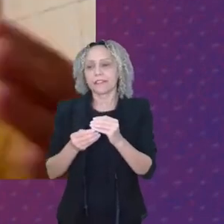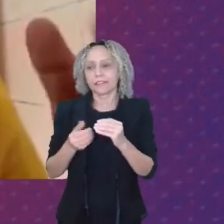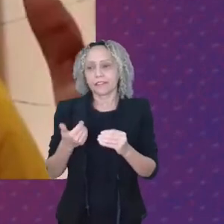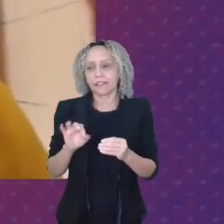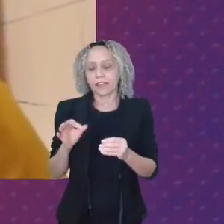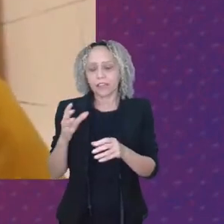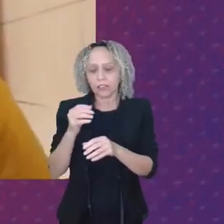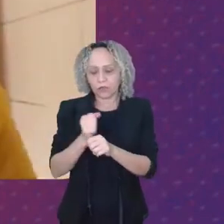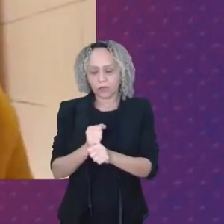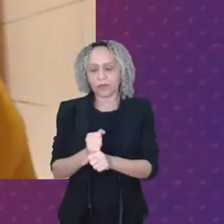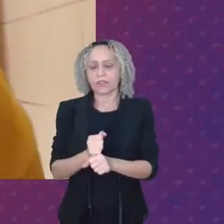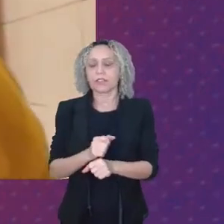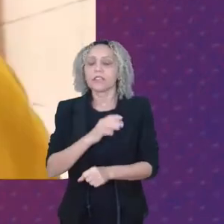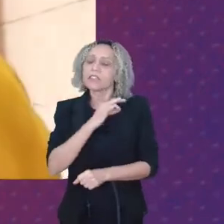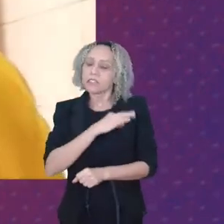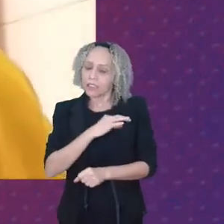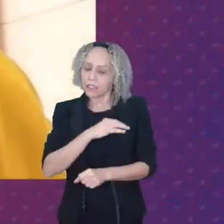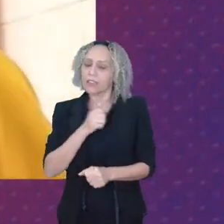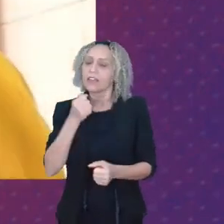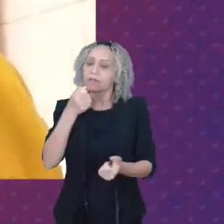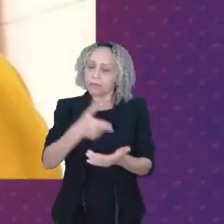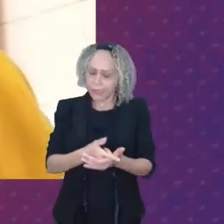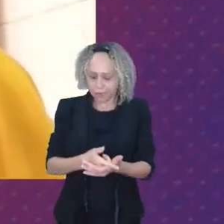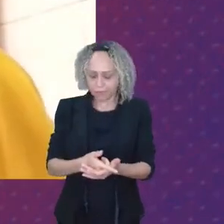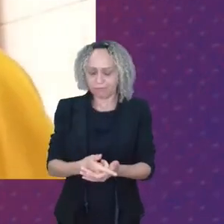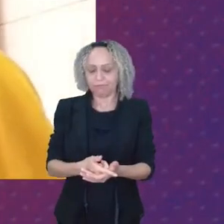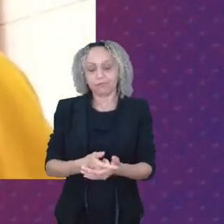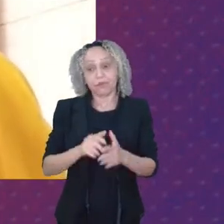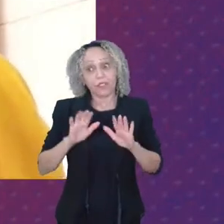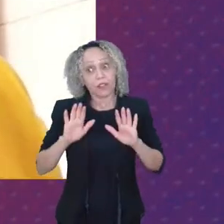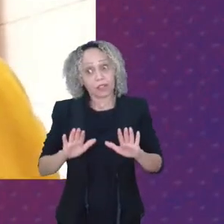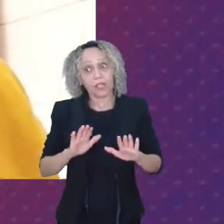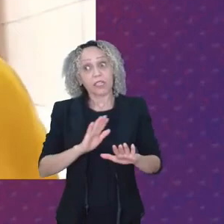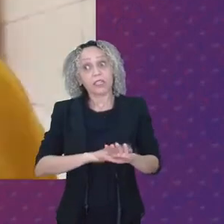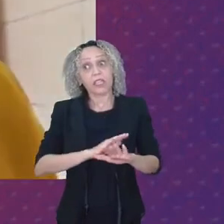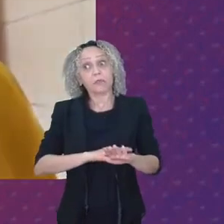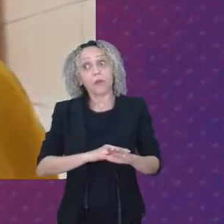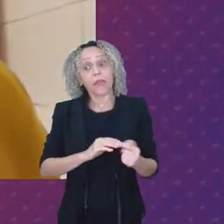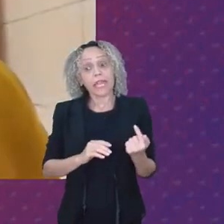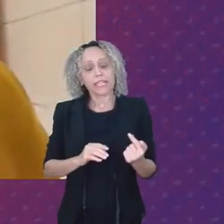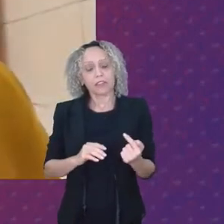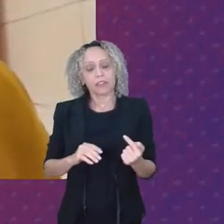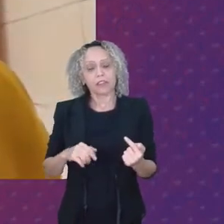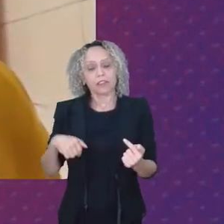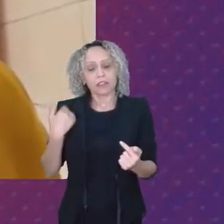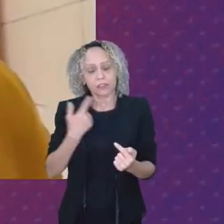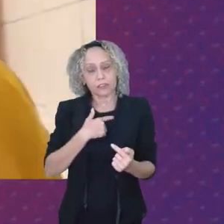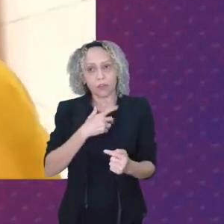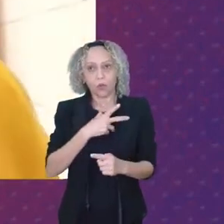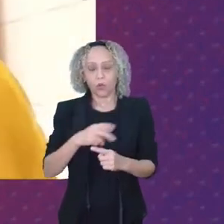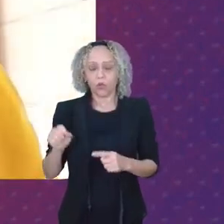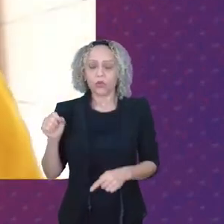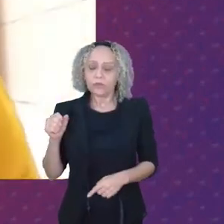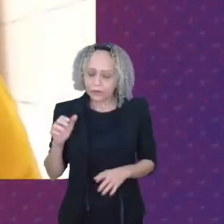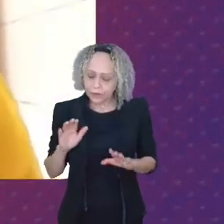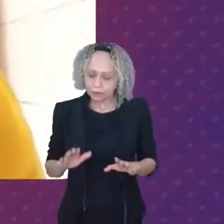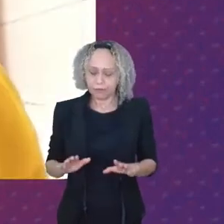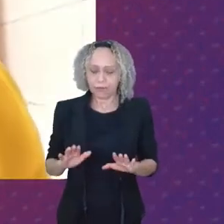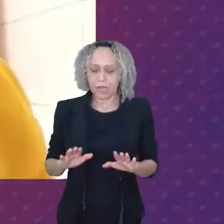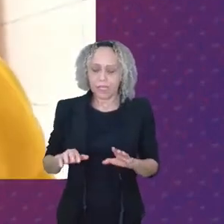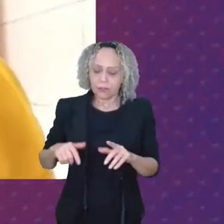para nós, naquele momento, foi um grande avanço. E vamos à luta, e nessa, da gente não parar,